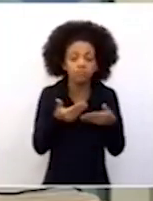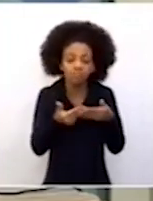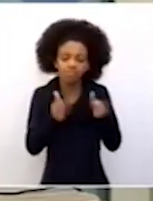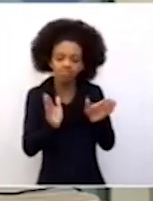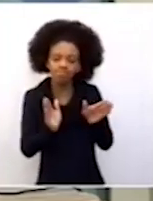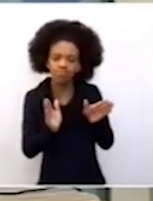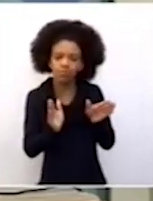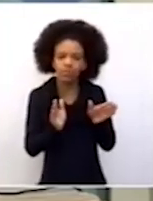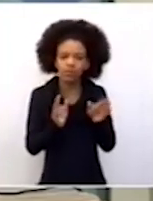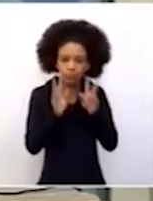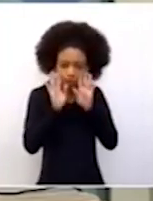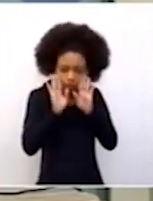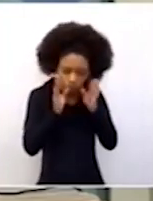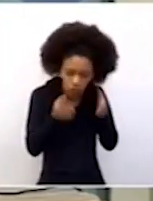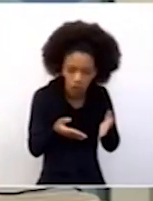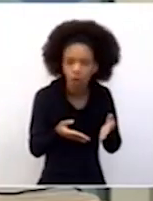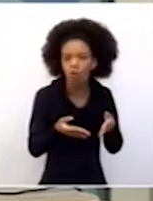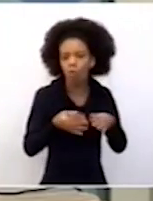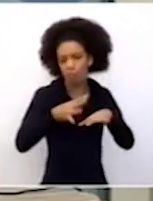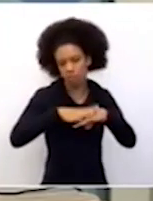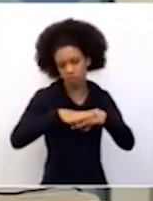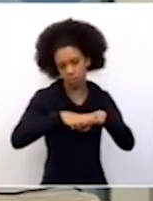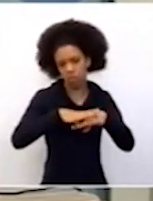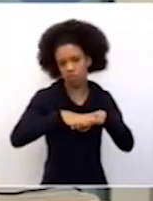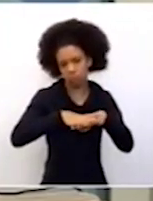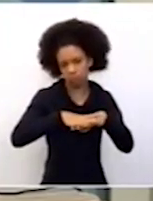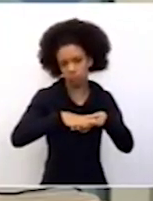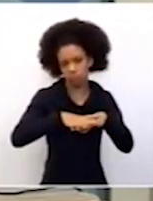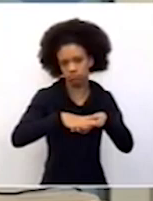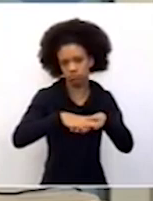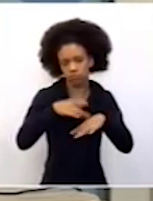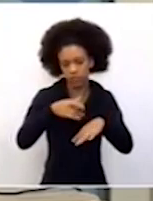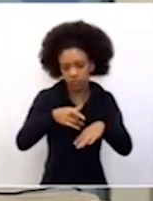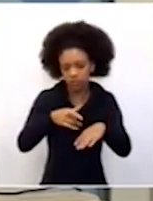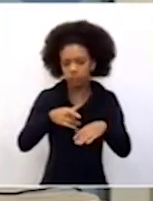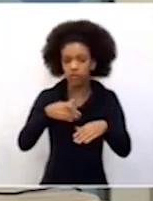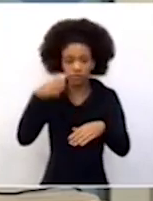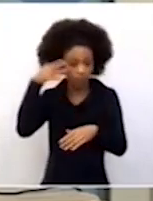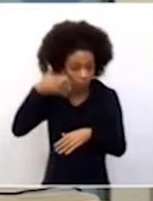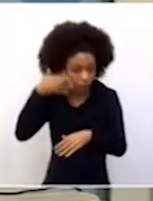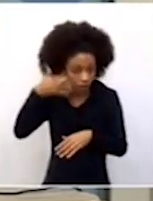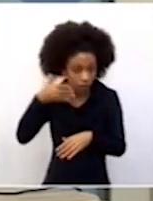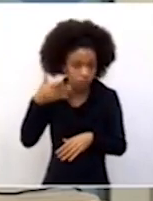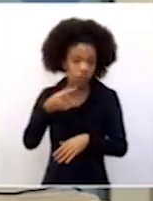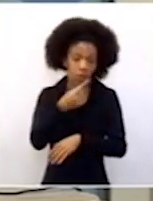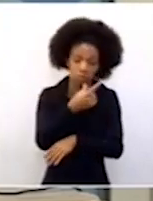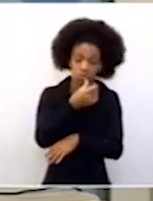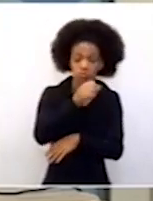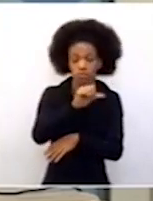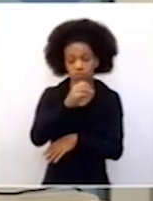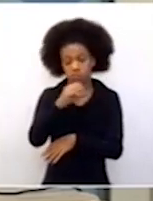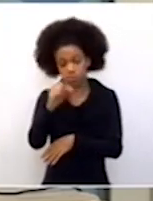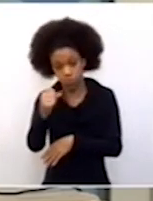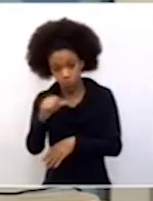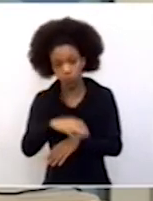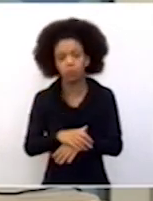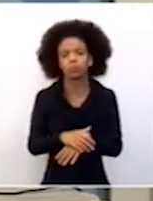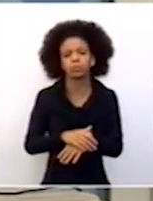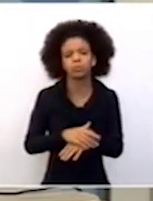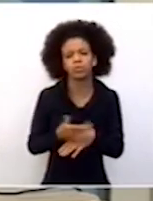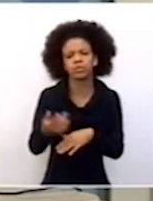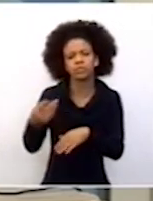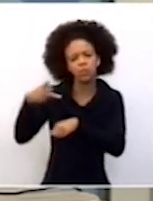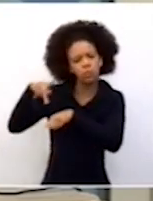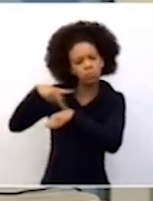né, que era um foco mais matemático, nesse congresso de 1908 que foi em Roma, né? E aí o Klein